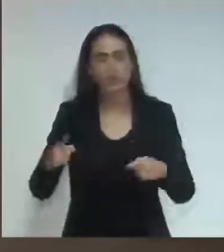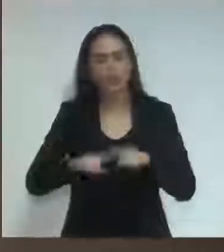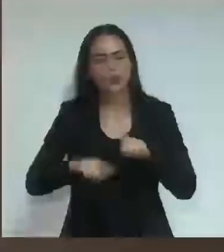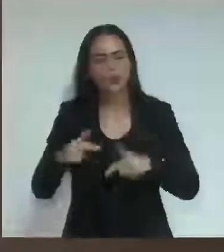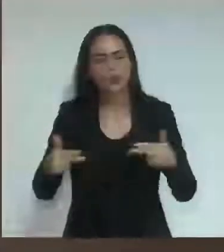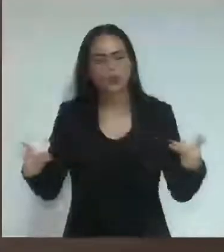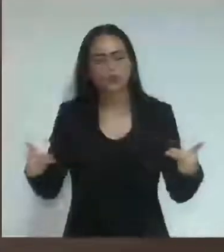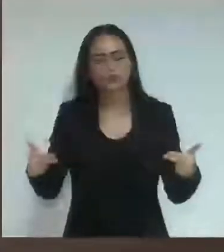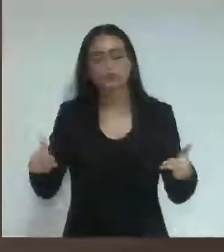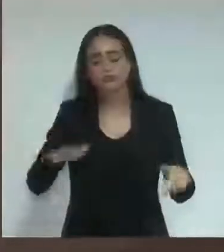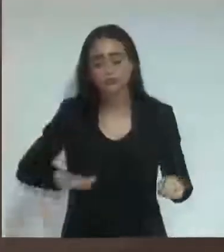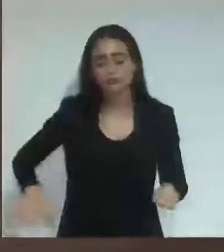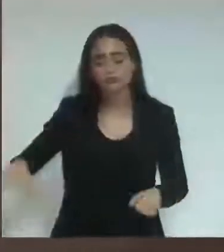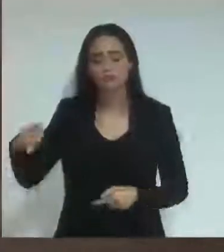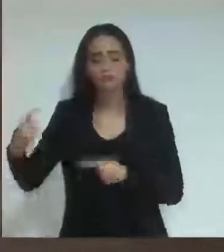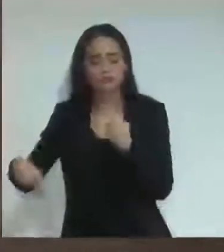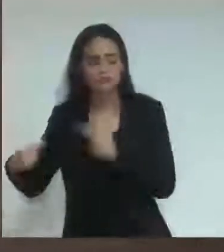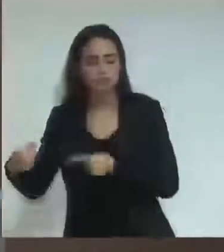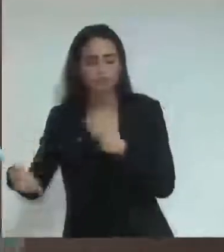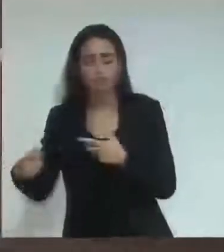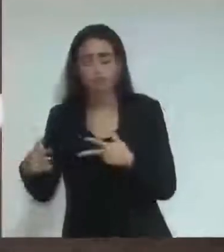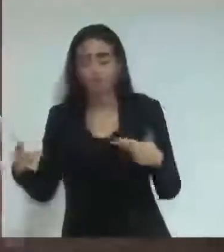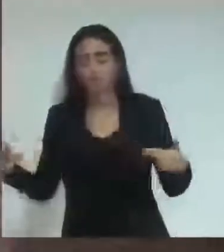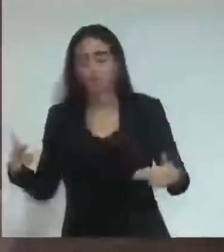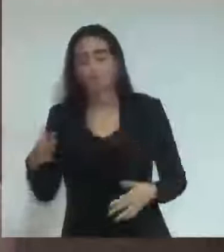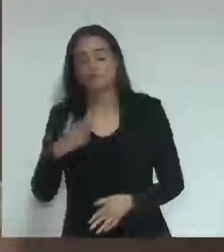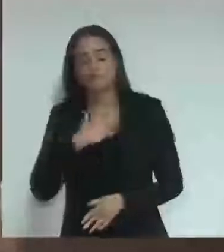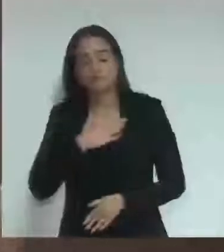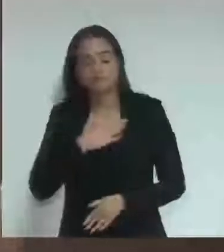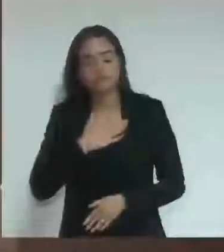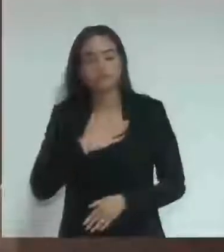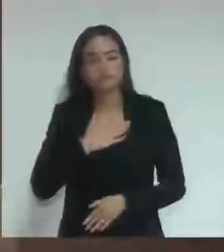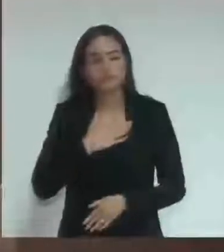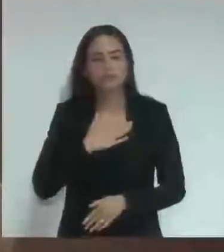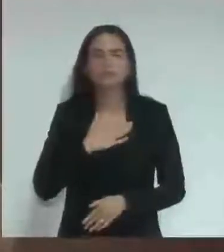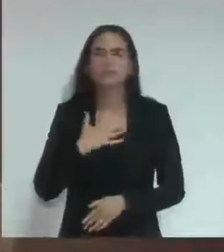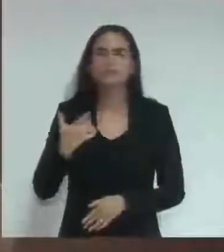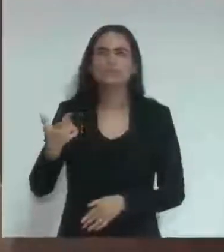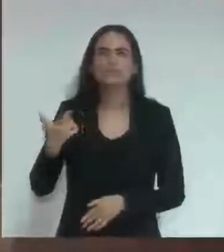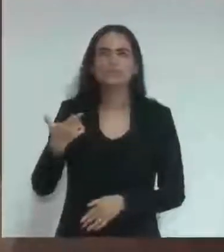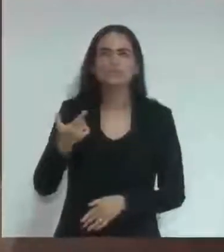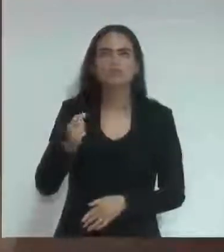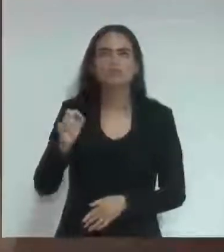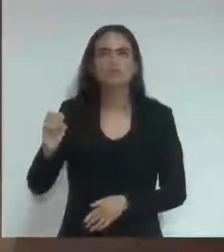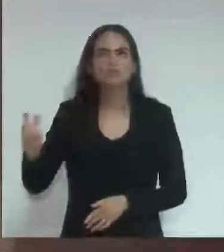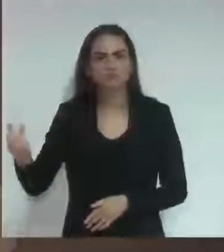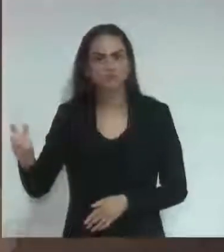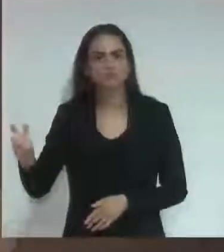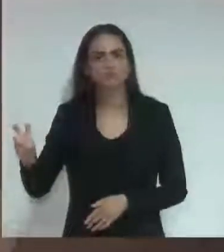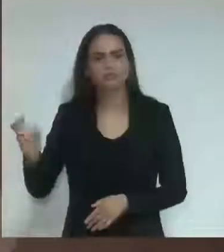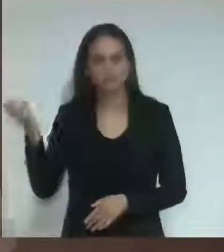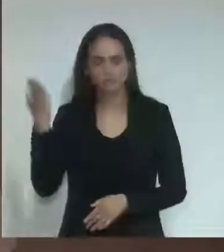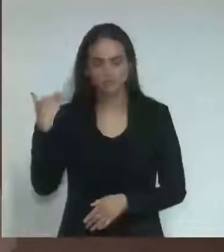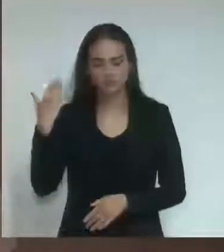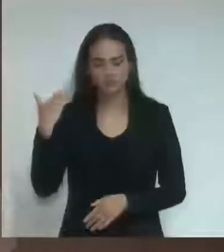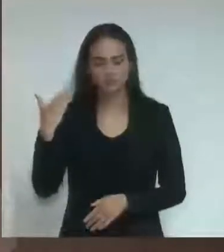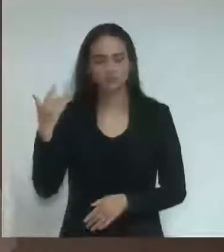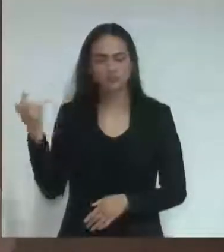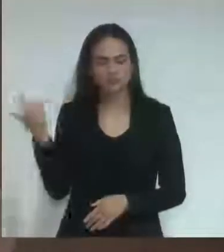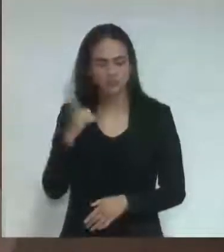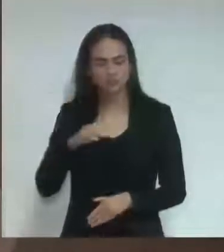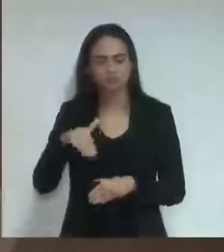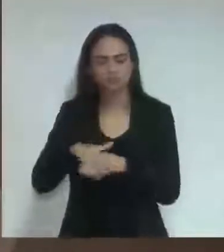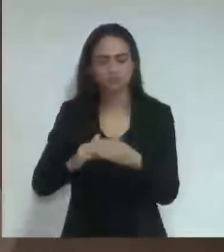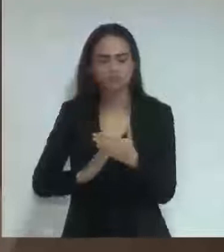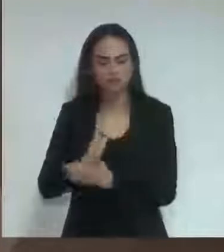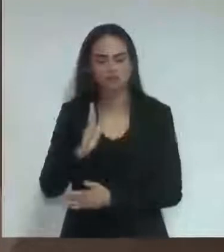mal, muito mal. Mas tive, senhor presidente, em 2005, ganhamos uma eleição em 2004, assumi